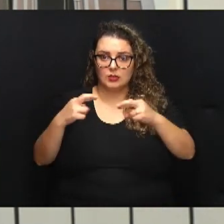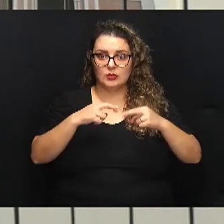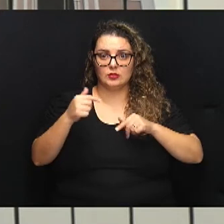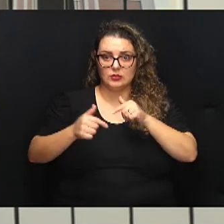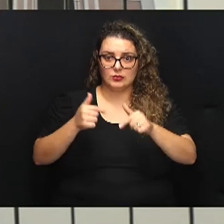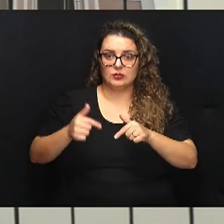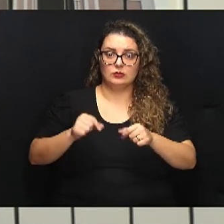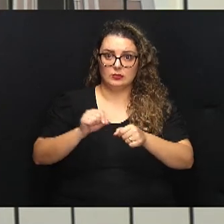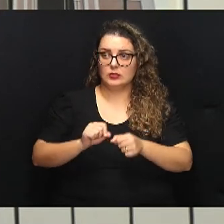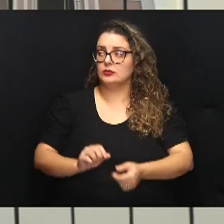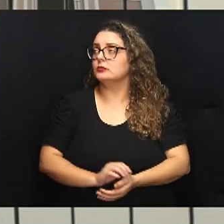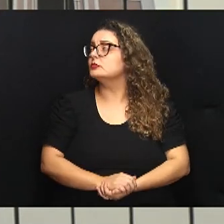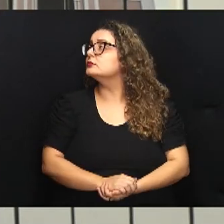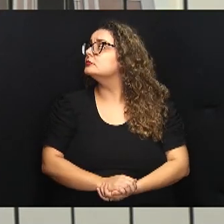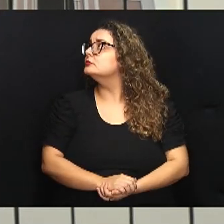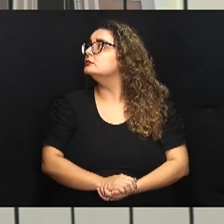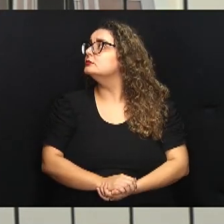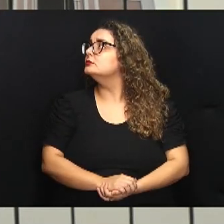trabalho realizado.